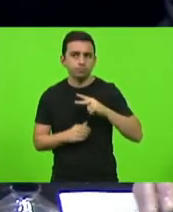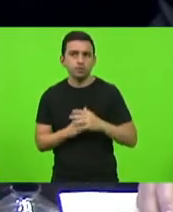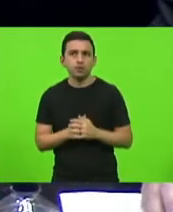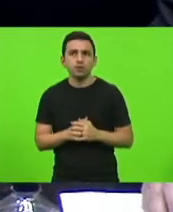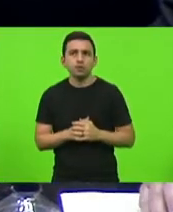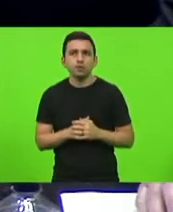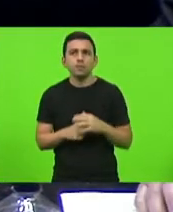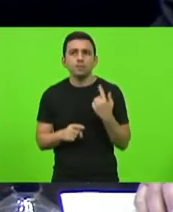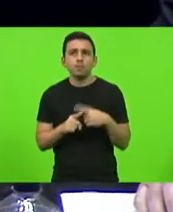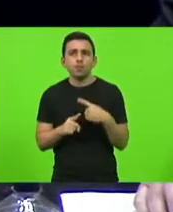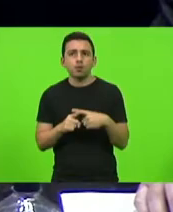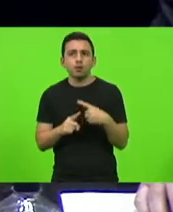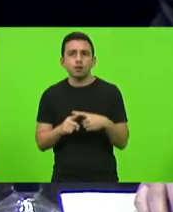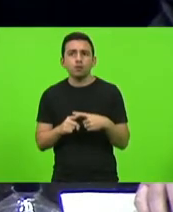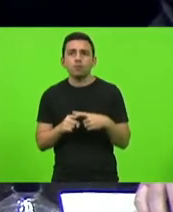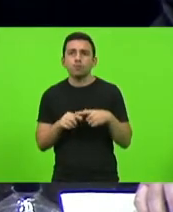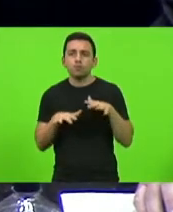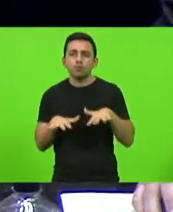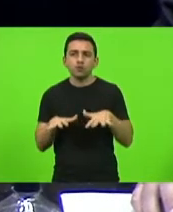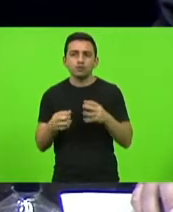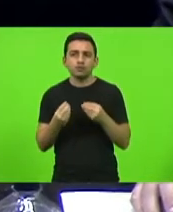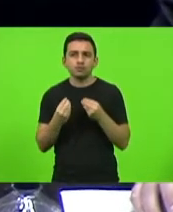um movimento de entregar